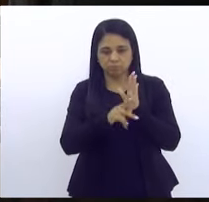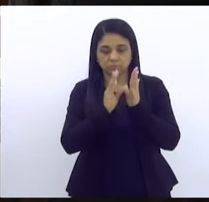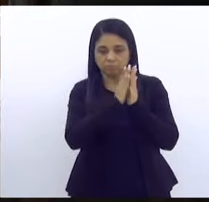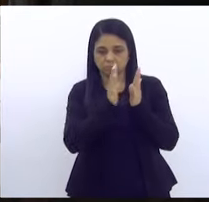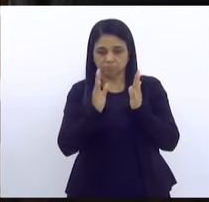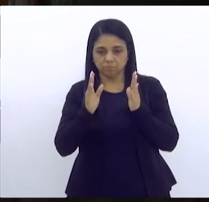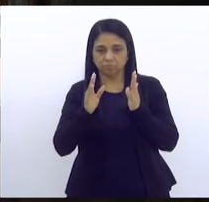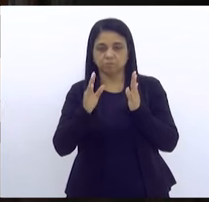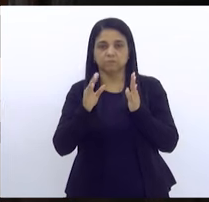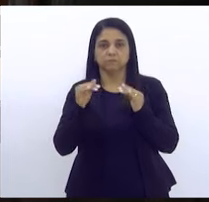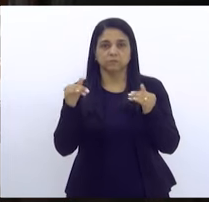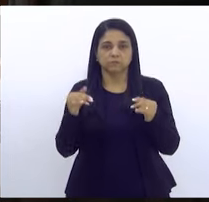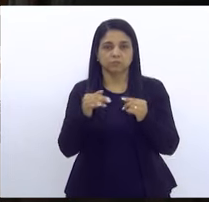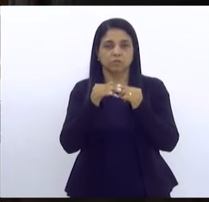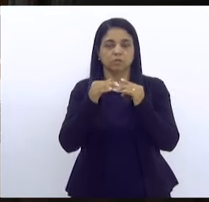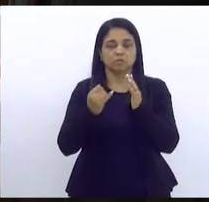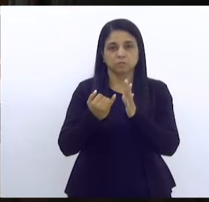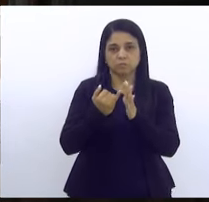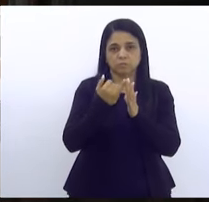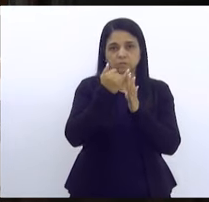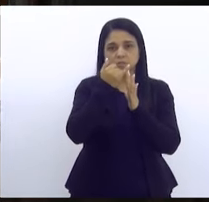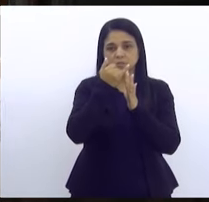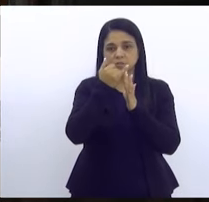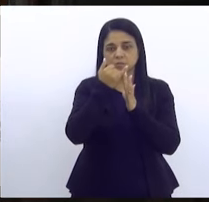do dia, de acordo com o inciso,